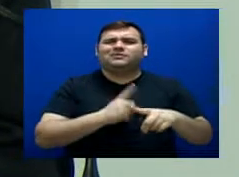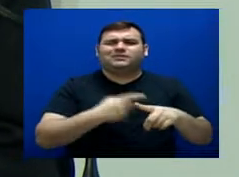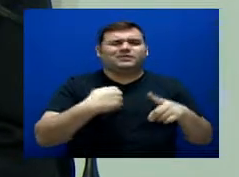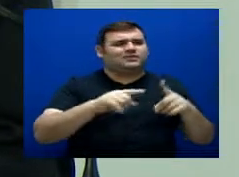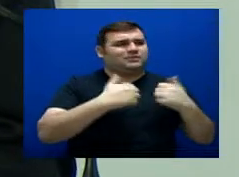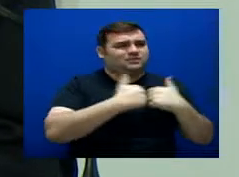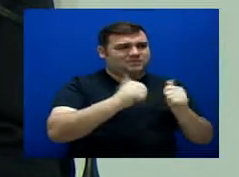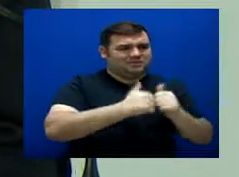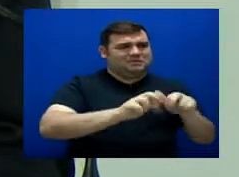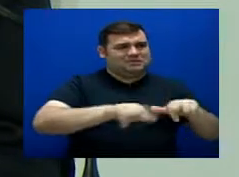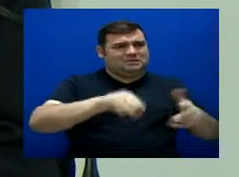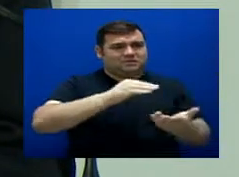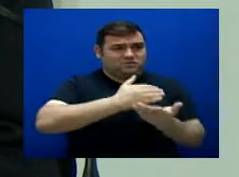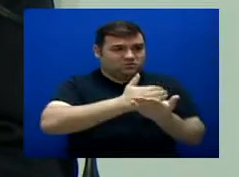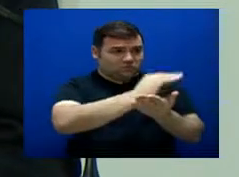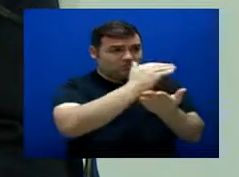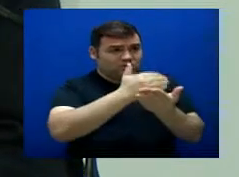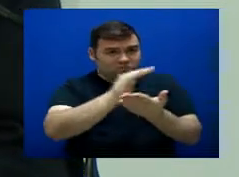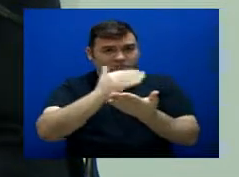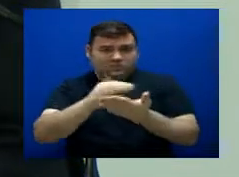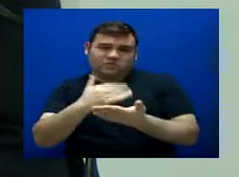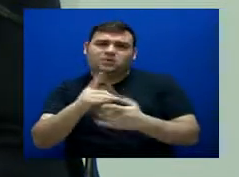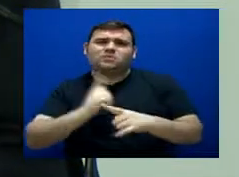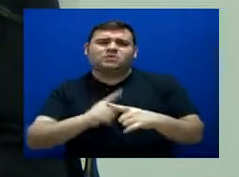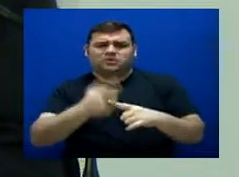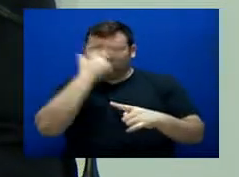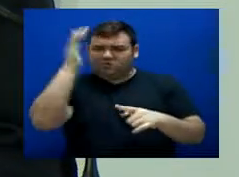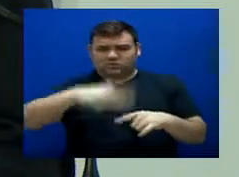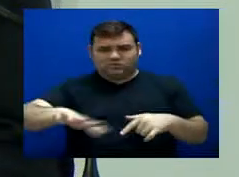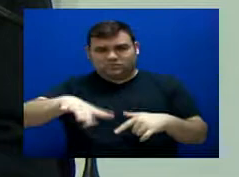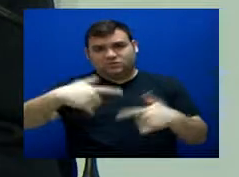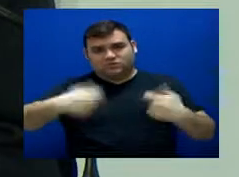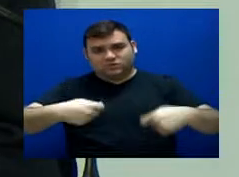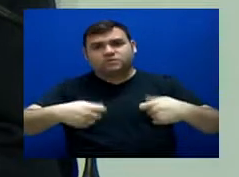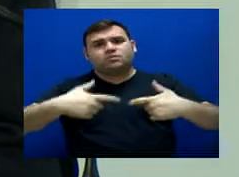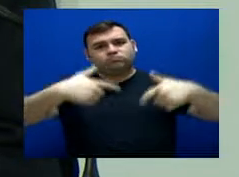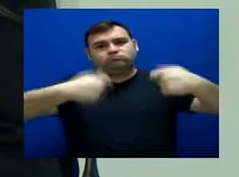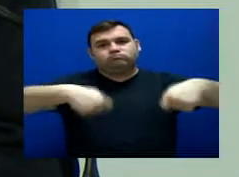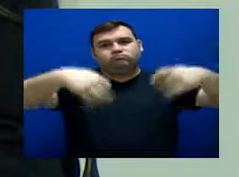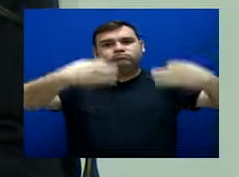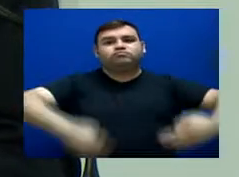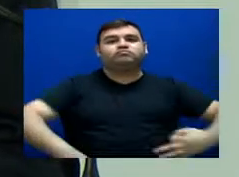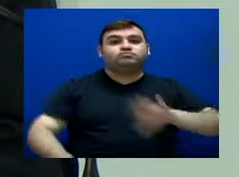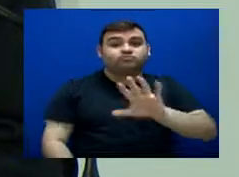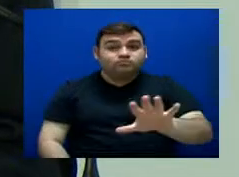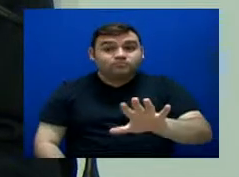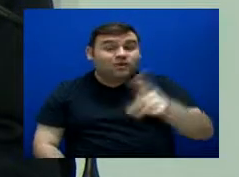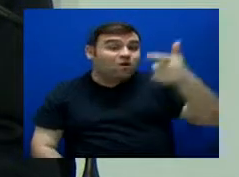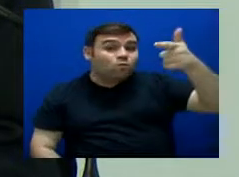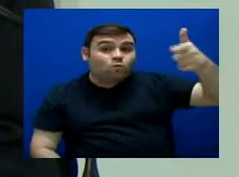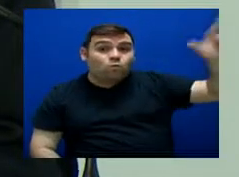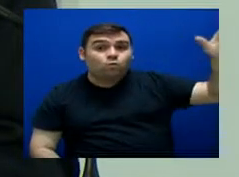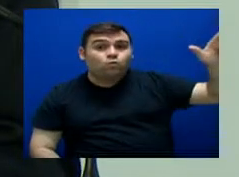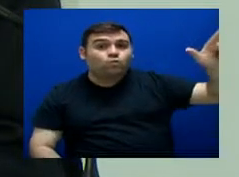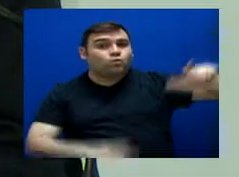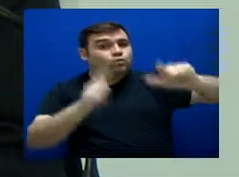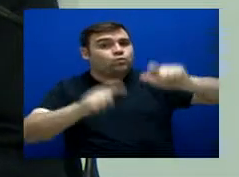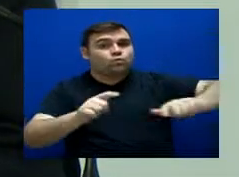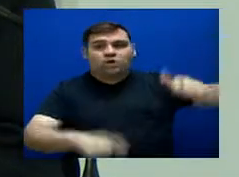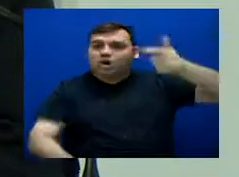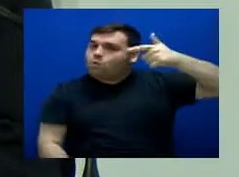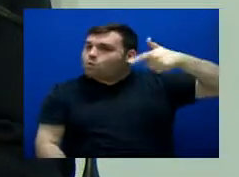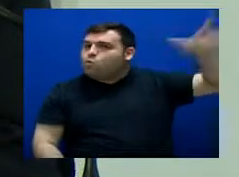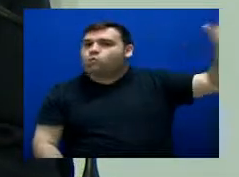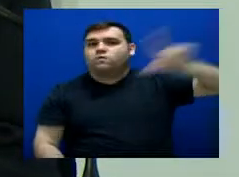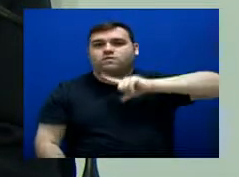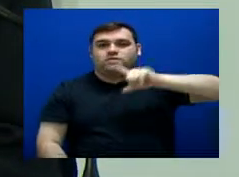serviço de transporte está sobrando, não que aquela população, Jorge Oeta, não mereça ser atendido, mas é um outro município, é uma